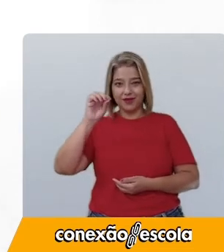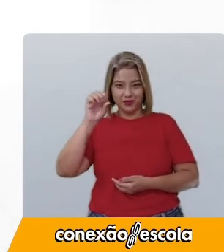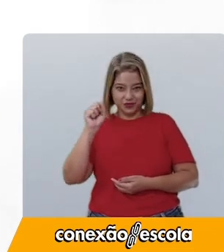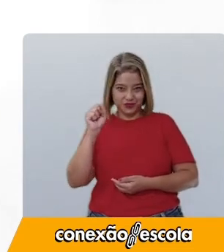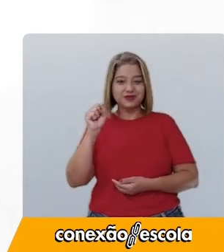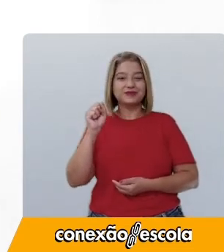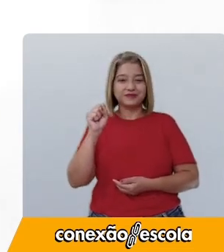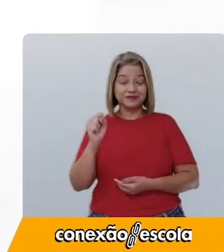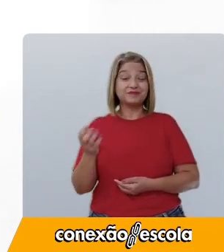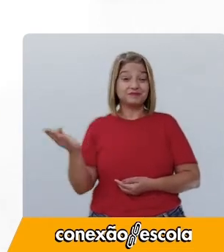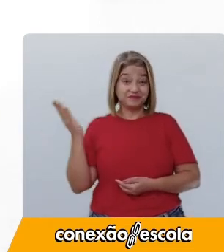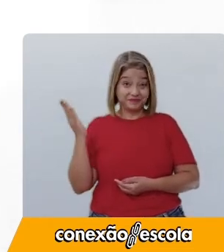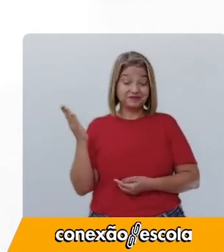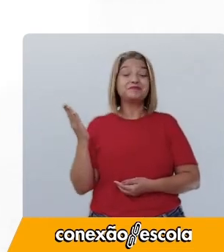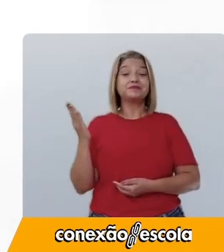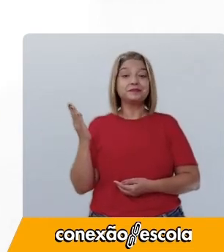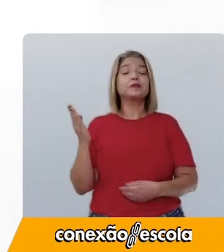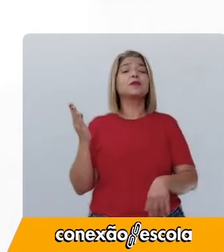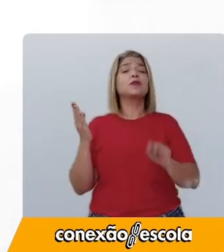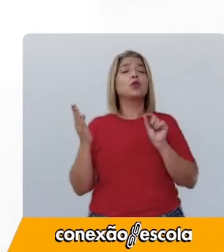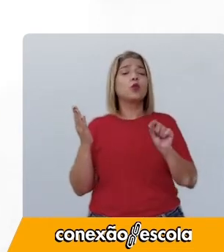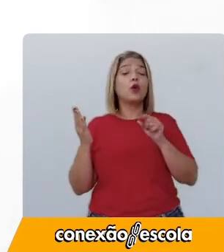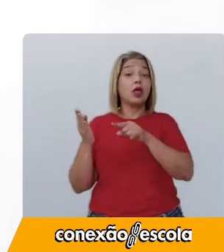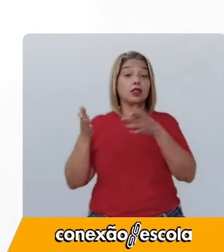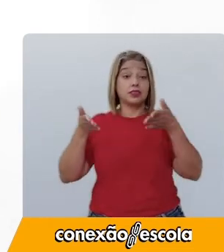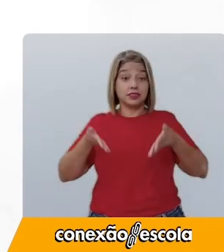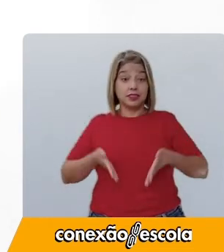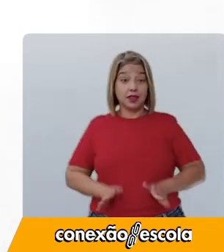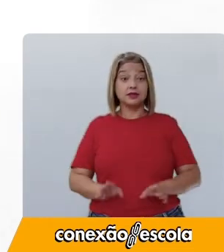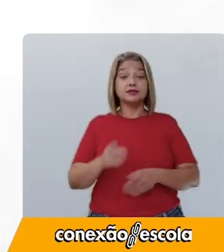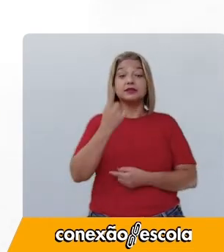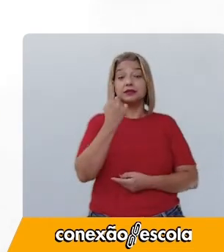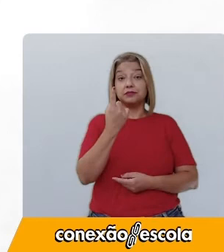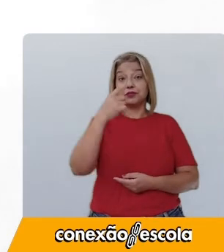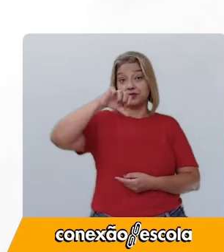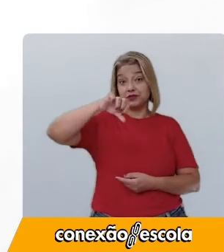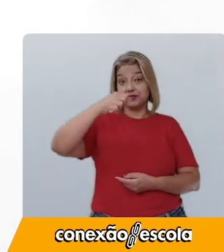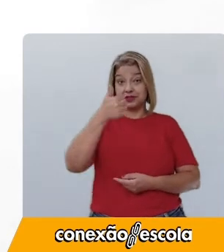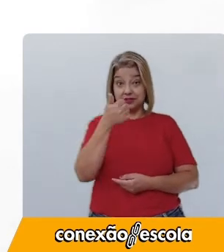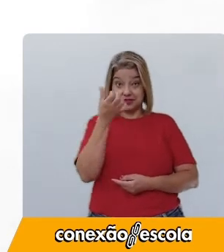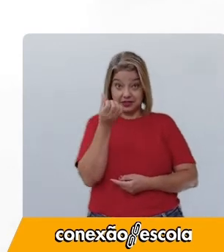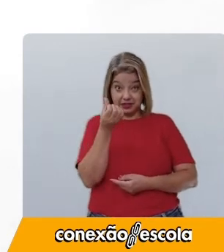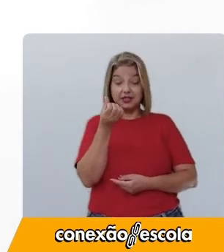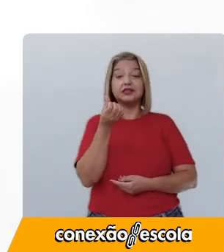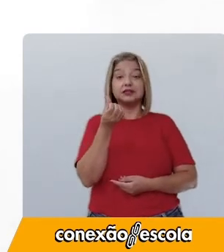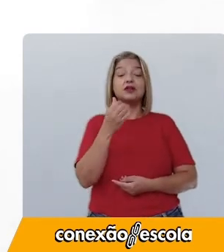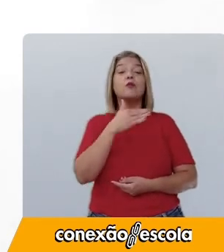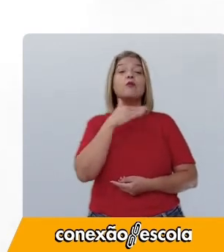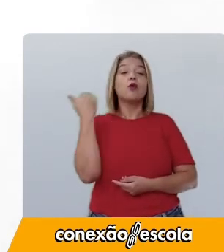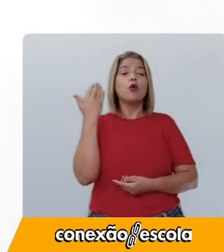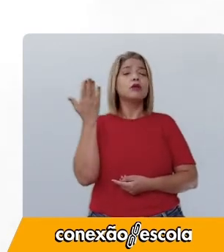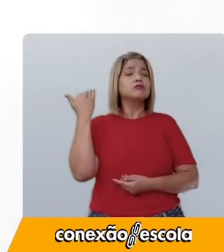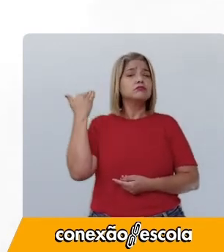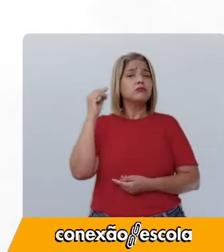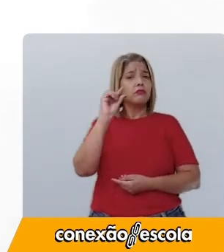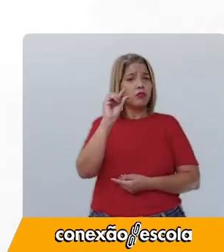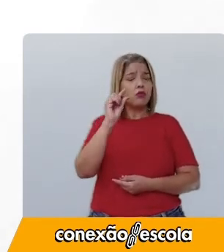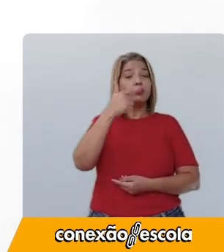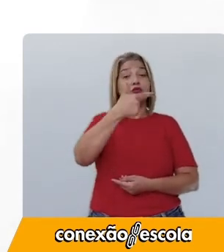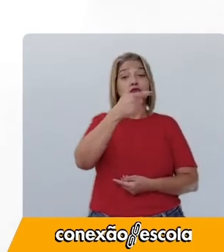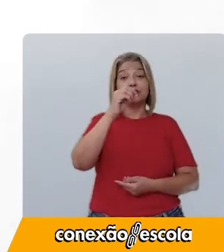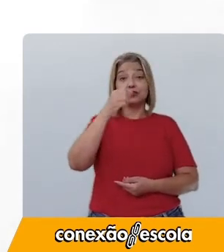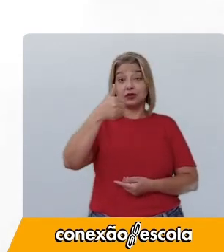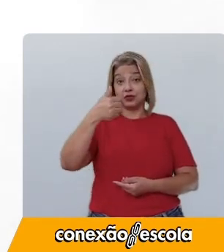Barros. Manuel de Barros, ele nasceu em 1916 e morreu recentemente,